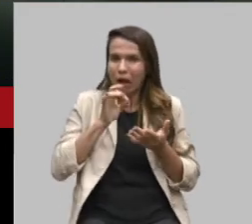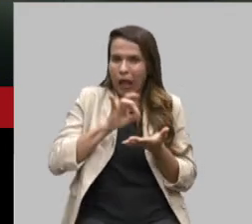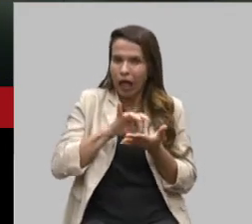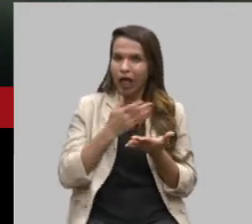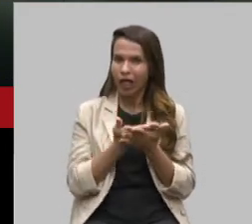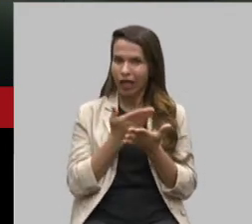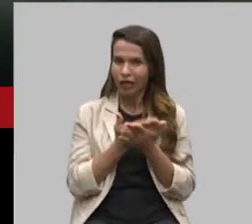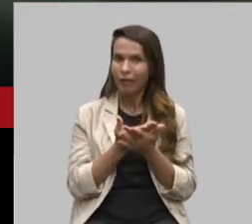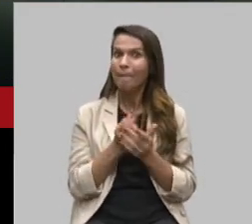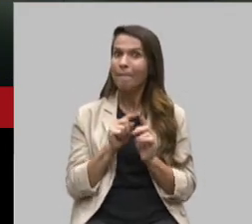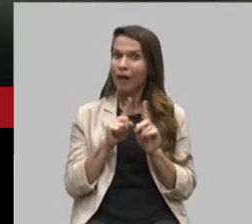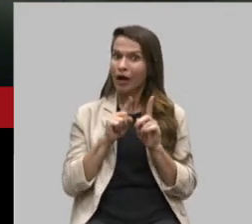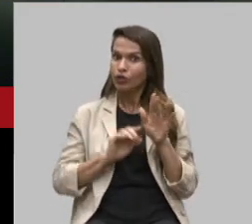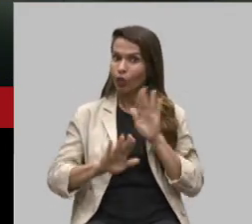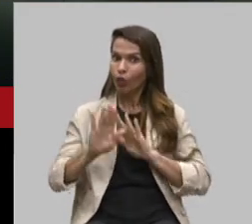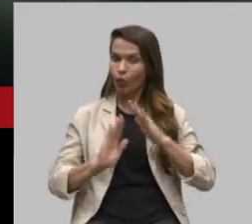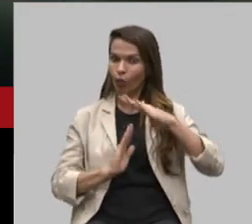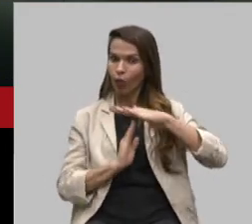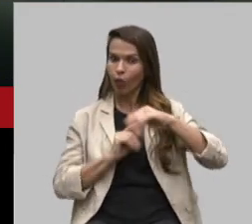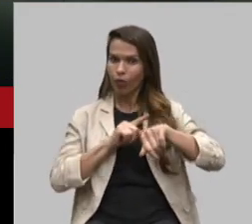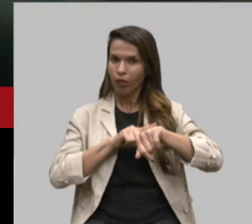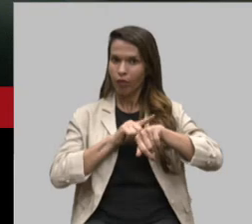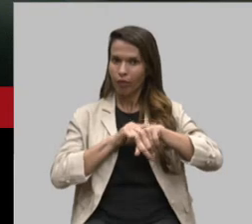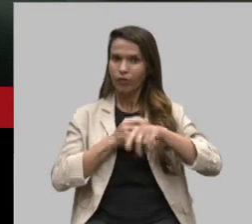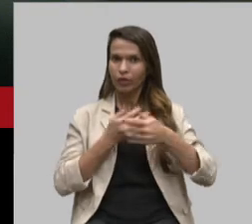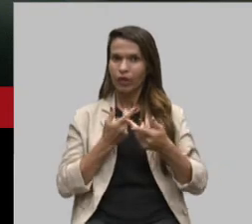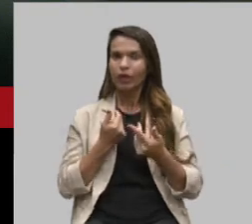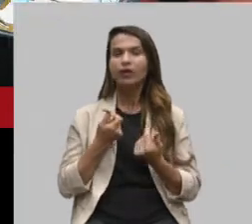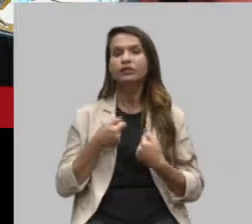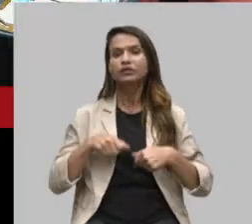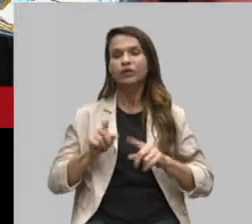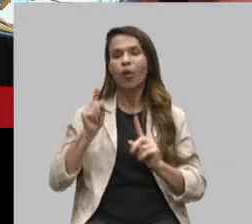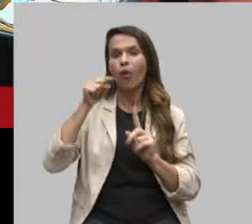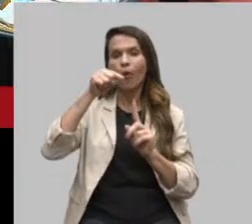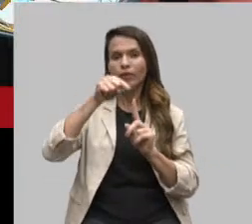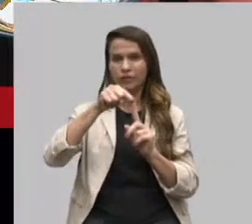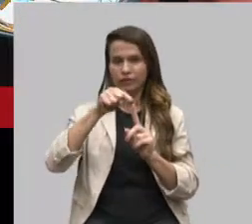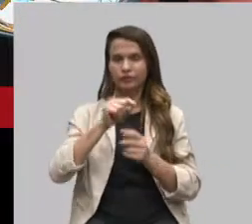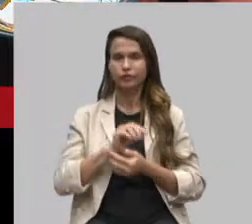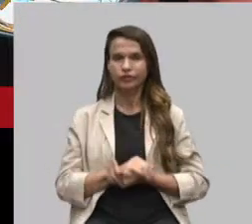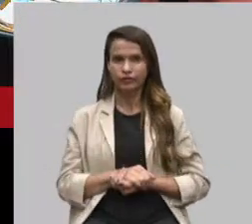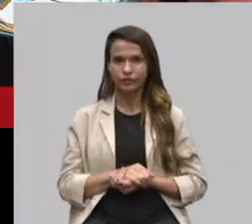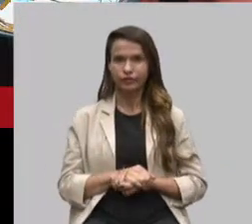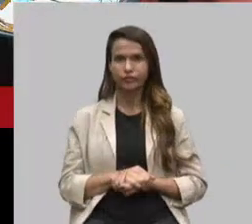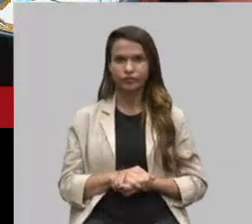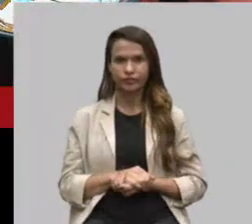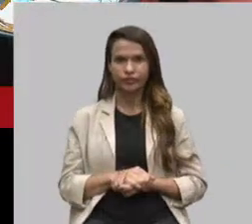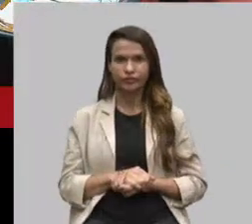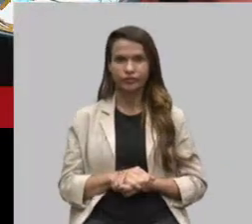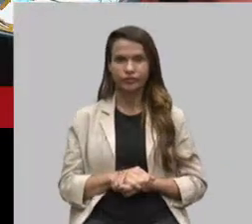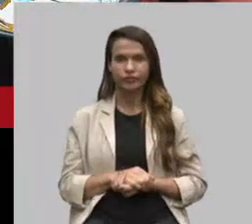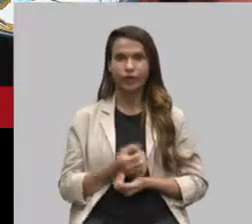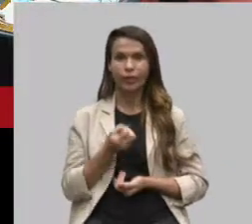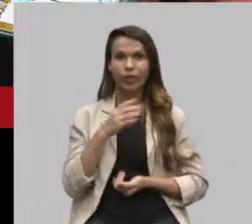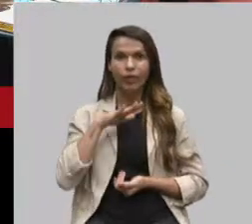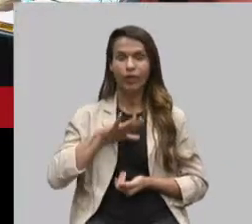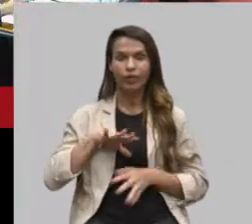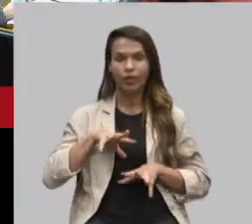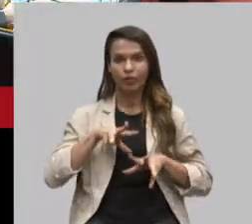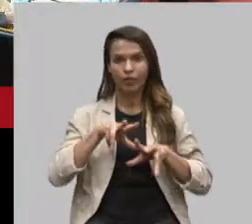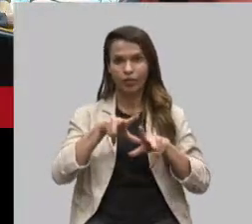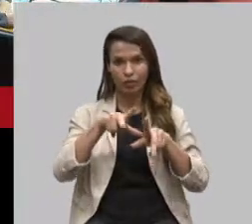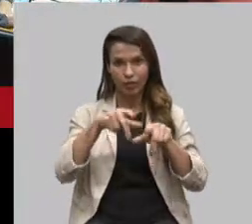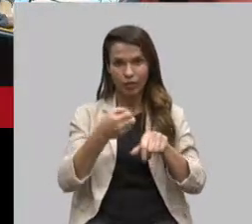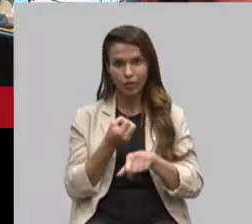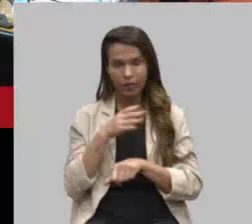cuidado com o tempo de vocês sejam objetivos pode pode falar boa tarde a todos boa tarde a